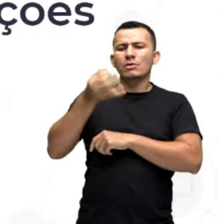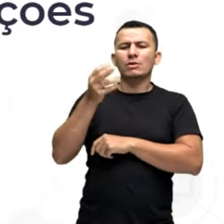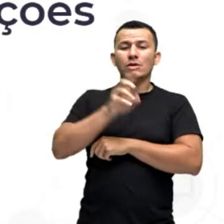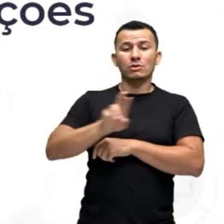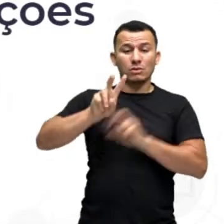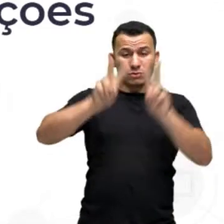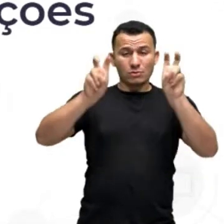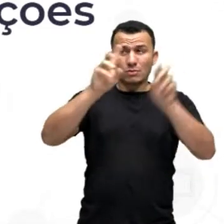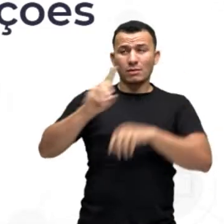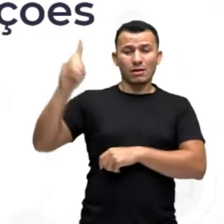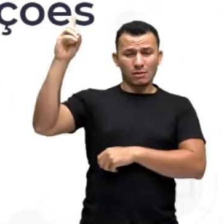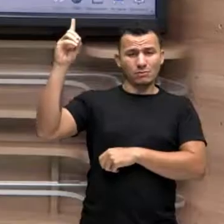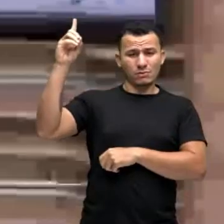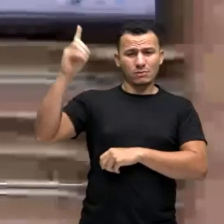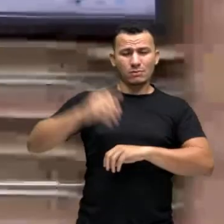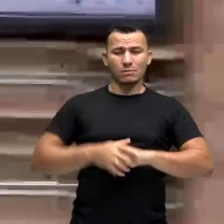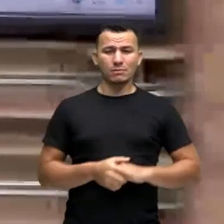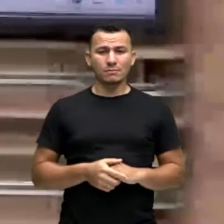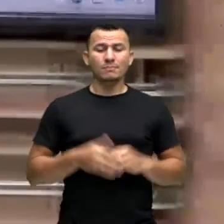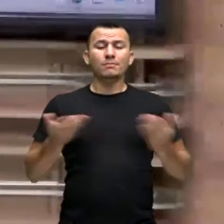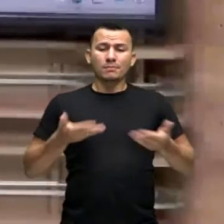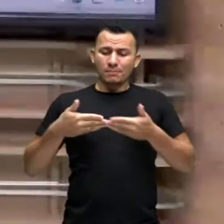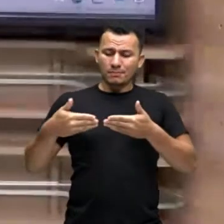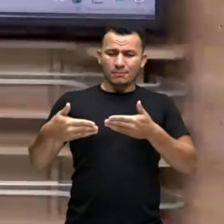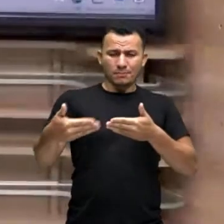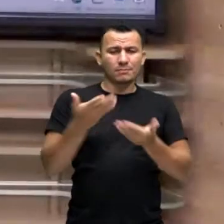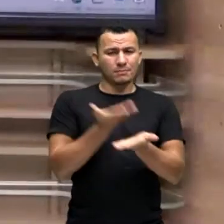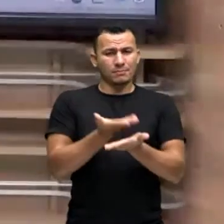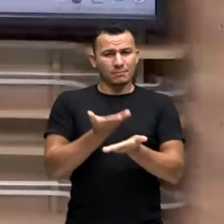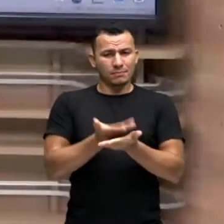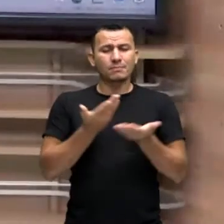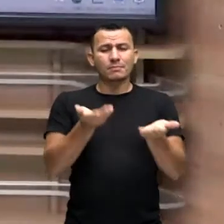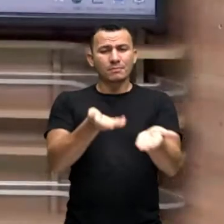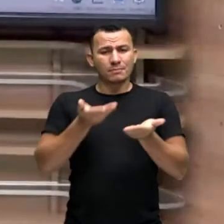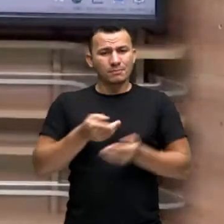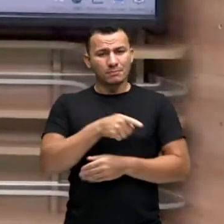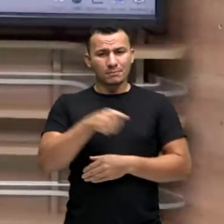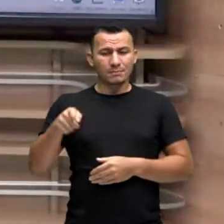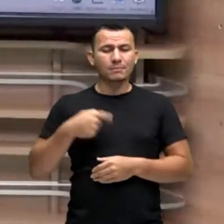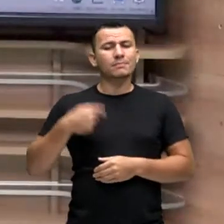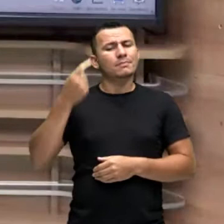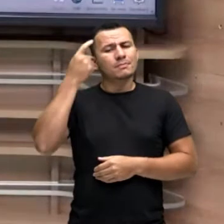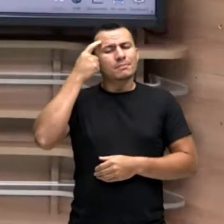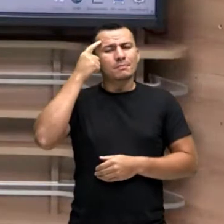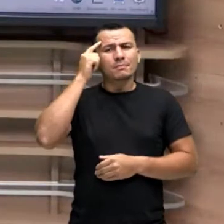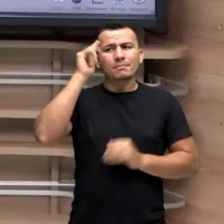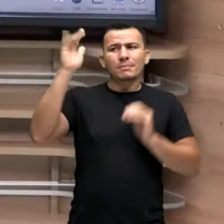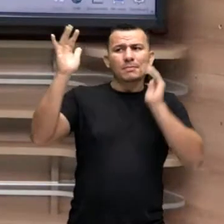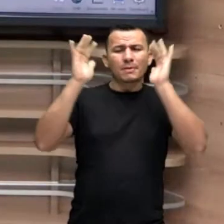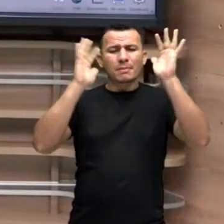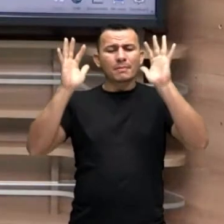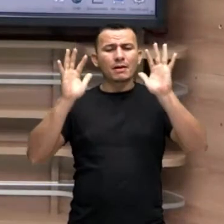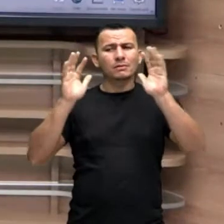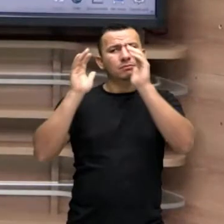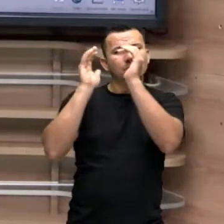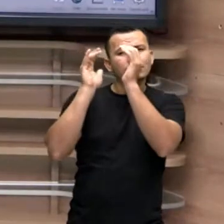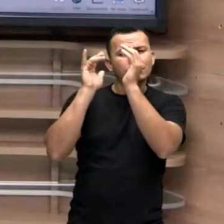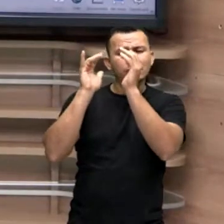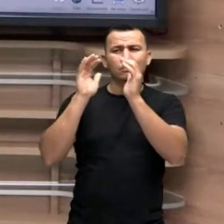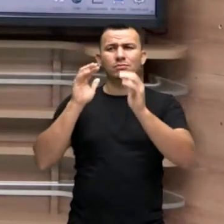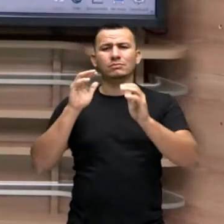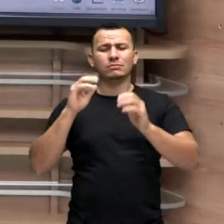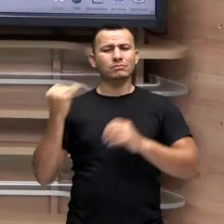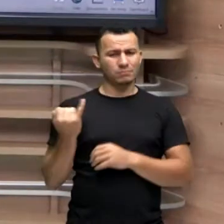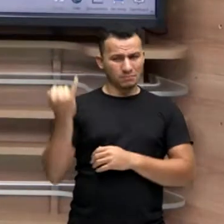né então ao longo desta aula eu quero te convidar a pensar o quanto que é